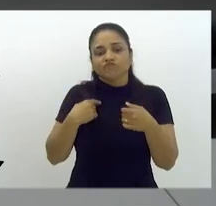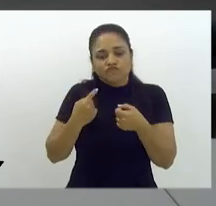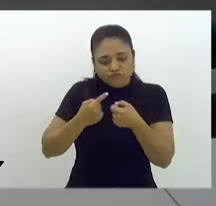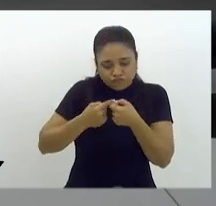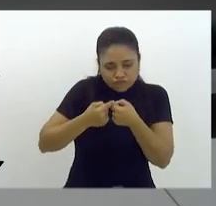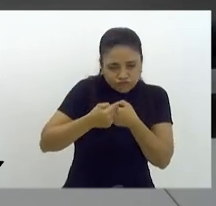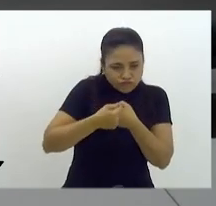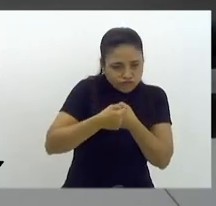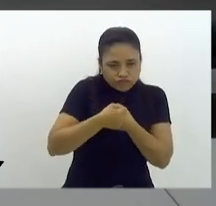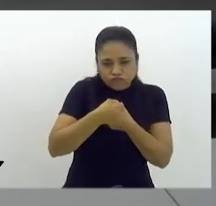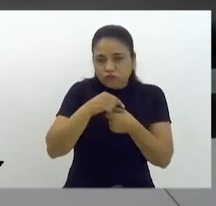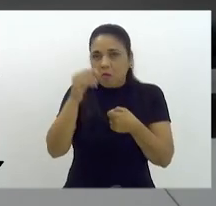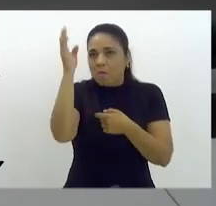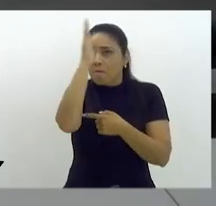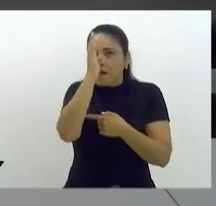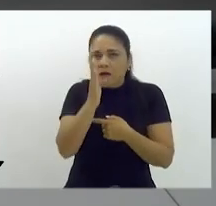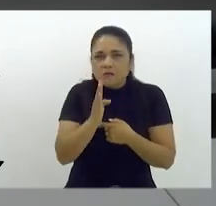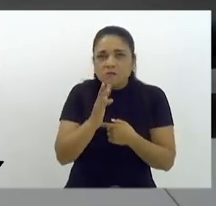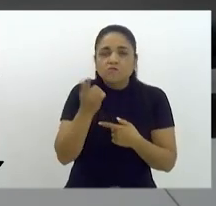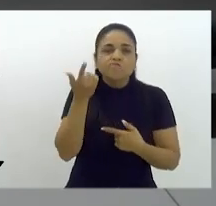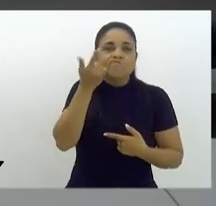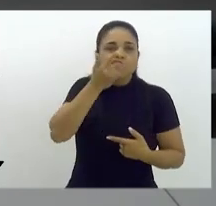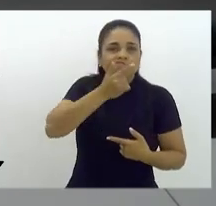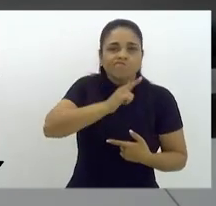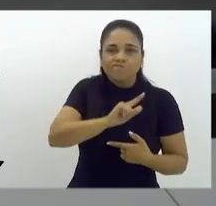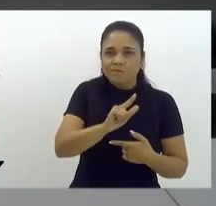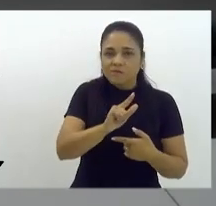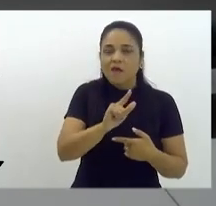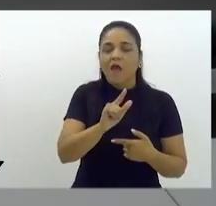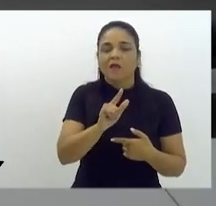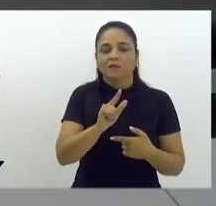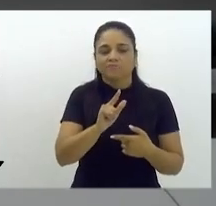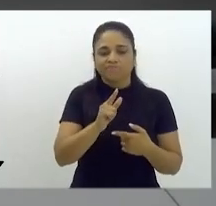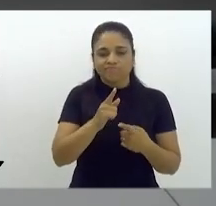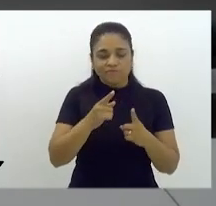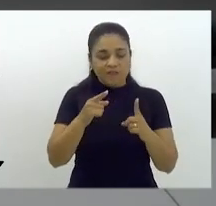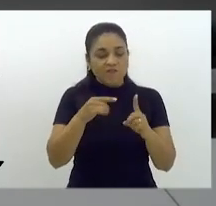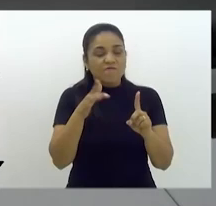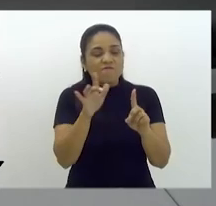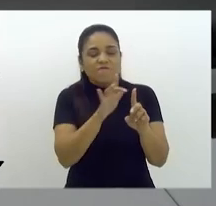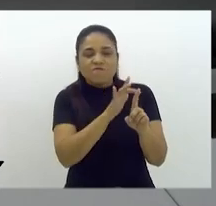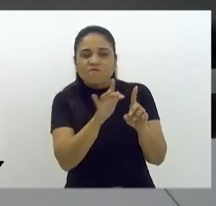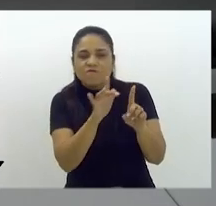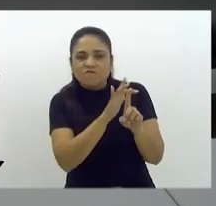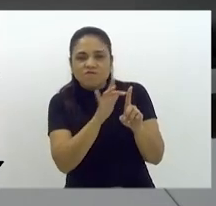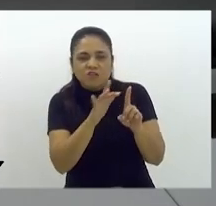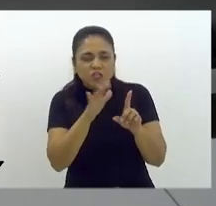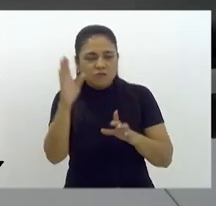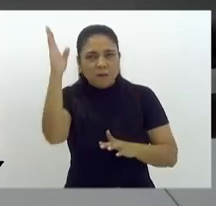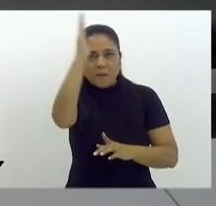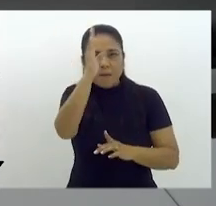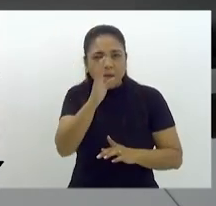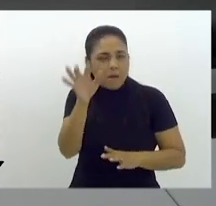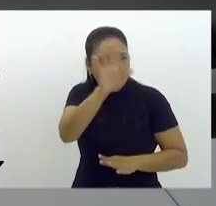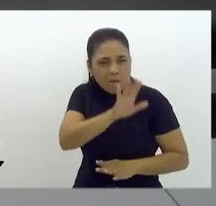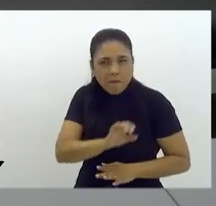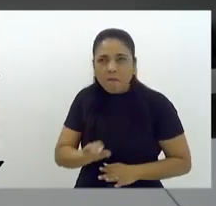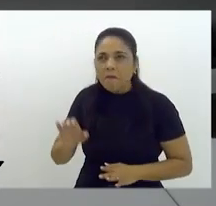de qualquer lugar do Brasil ele consegue atingir um número grande de vítimas em todo o território